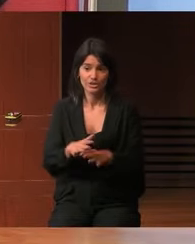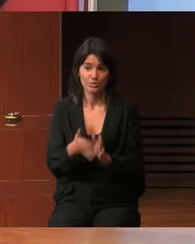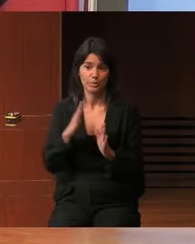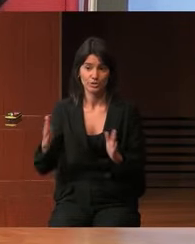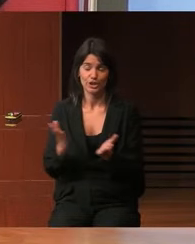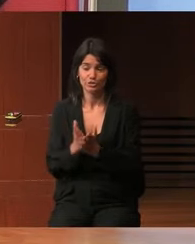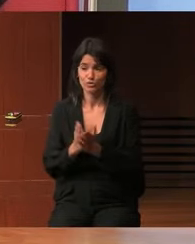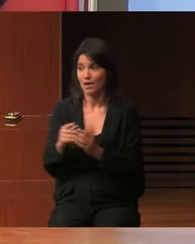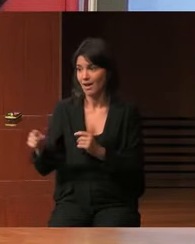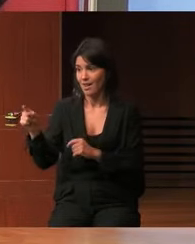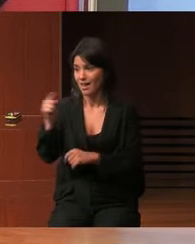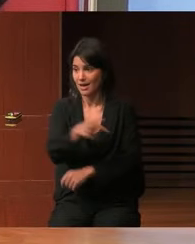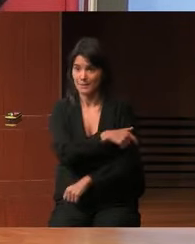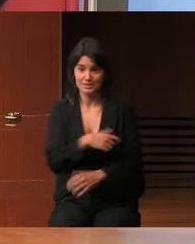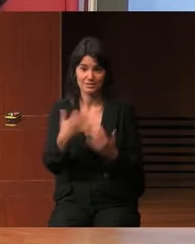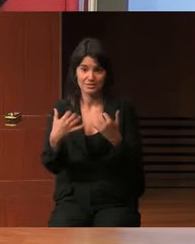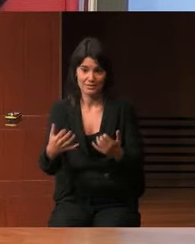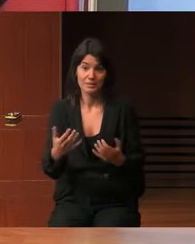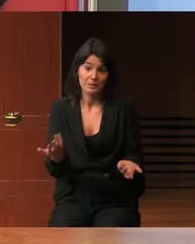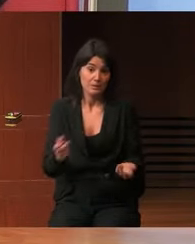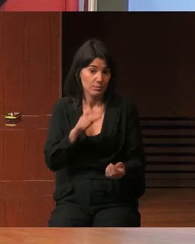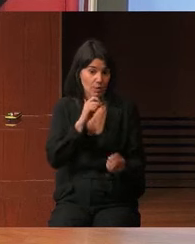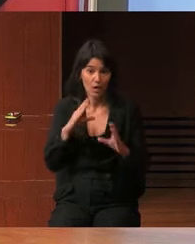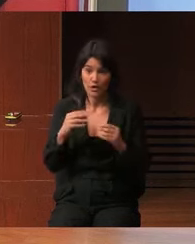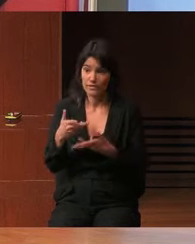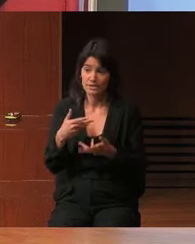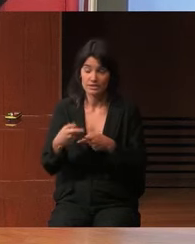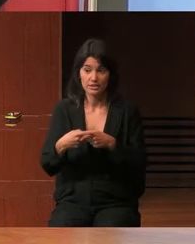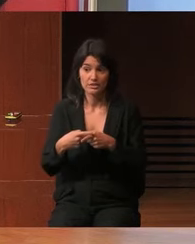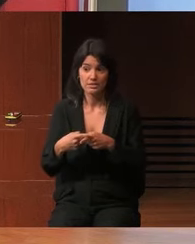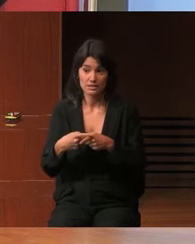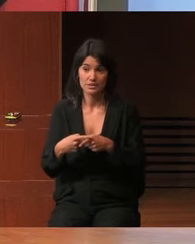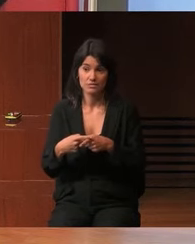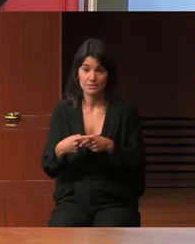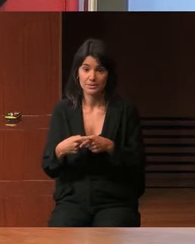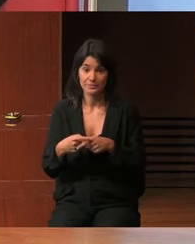aqui presentes no auditório. Talvez até possa ser uma conversa interessante que depois tenha